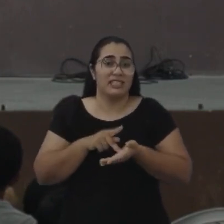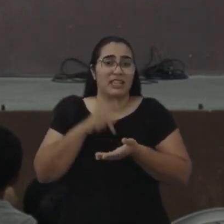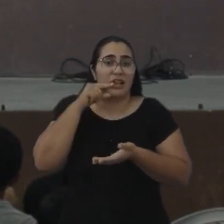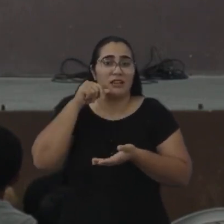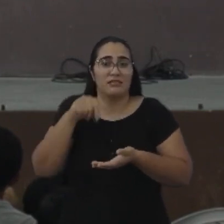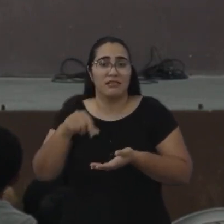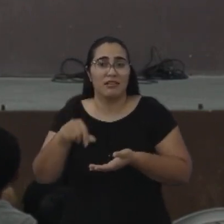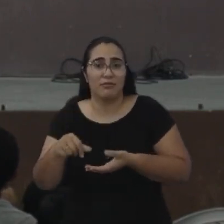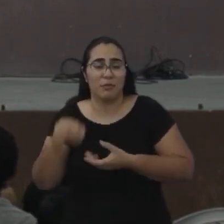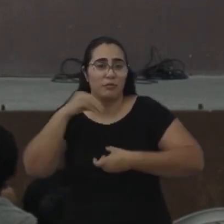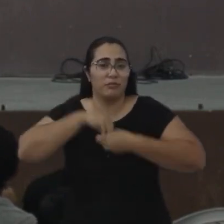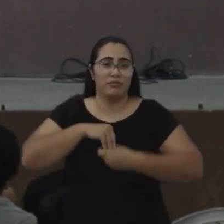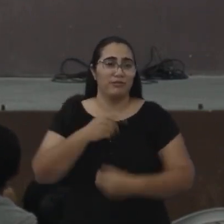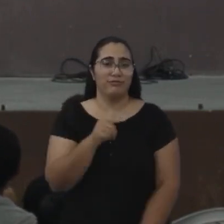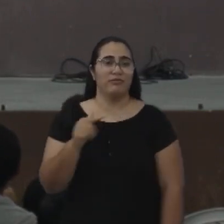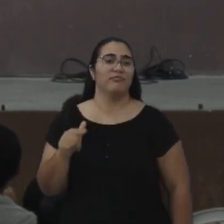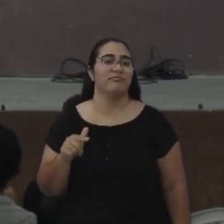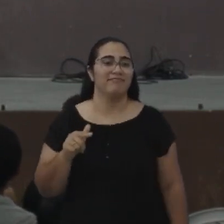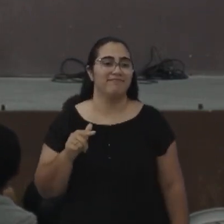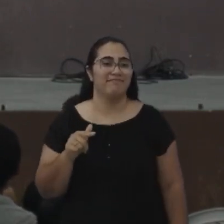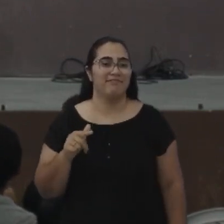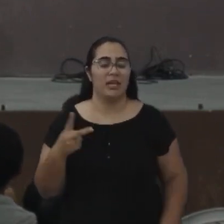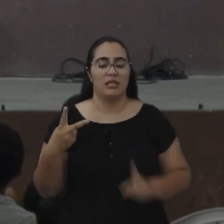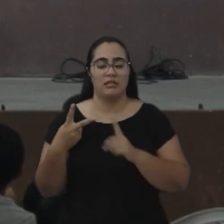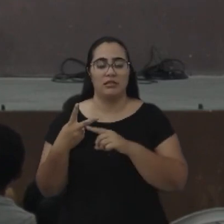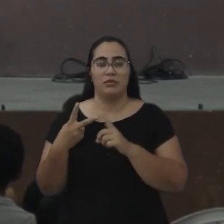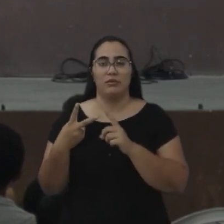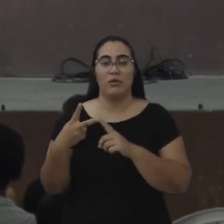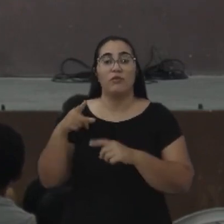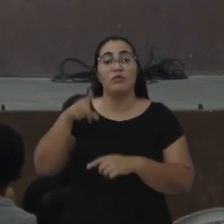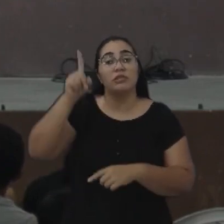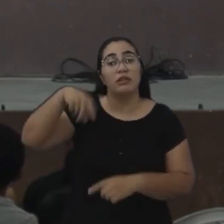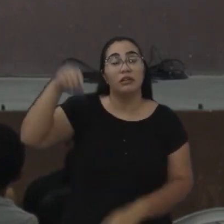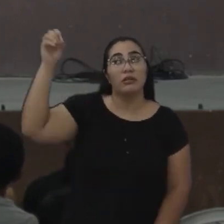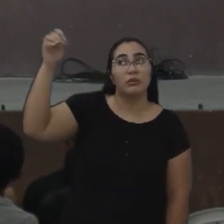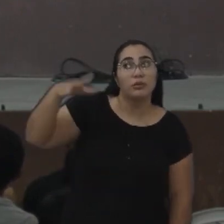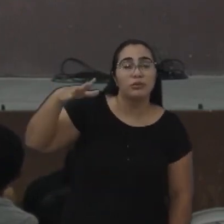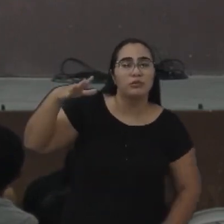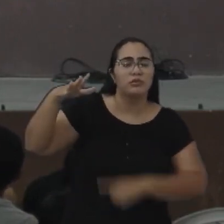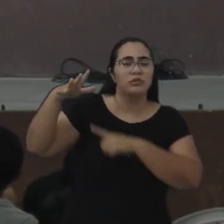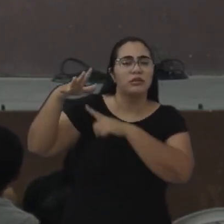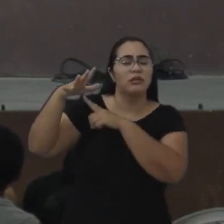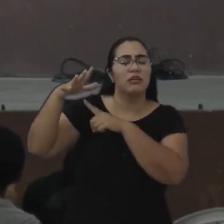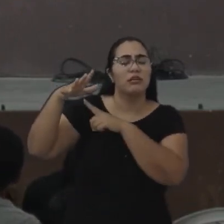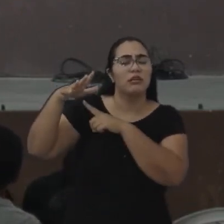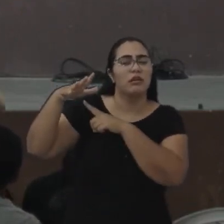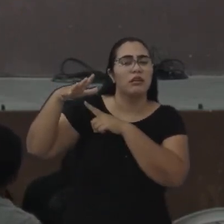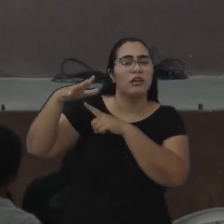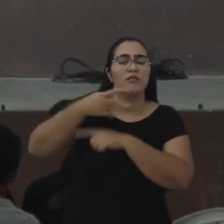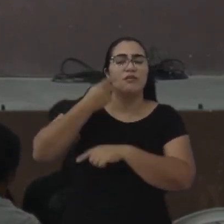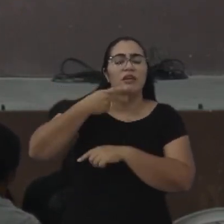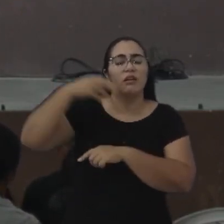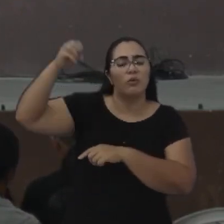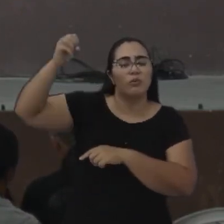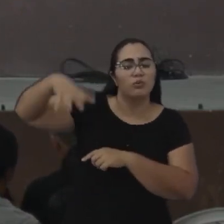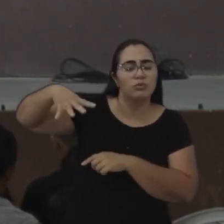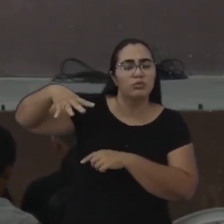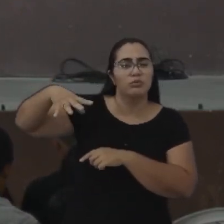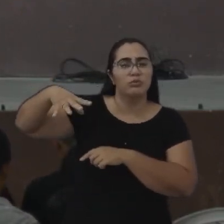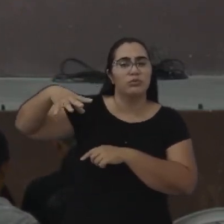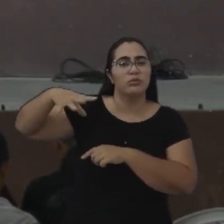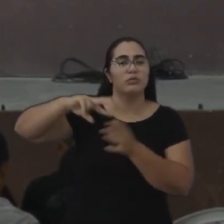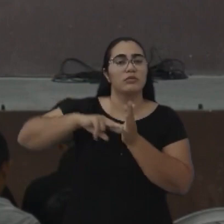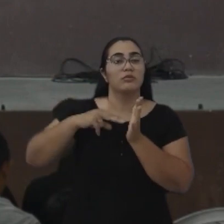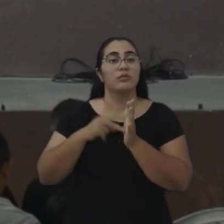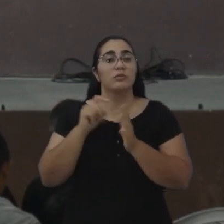Essa é a lógica. A segunda fala é, você é luz. E quando ele fala sobre ser luz, ele diz,